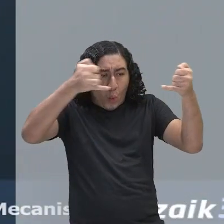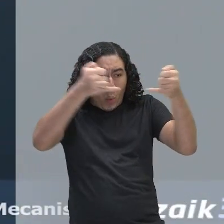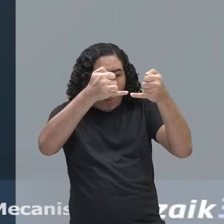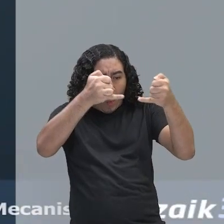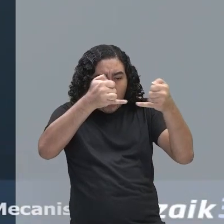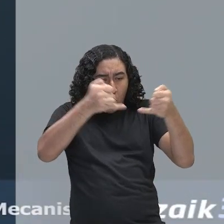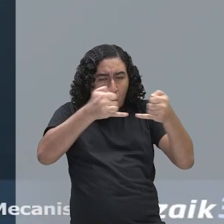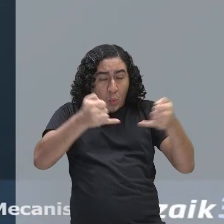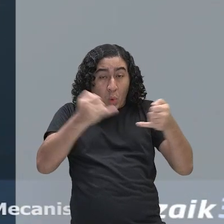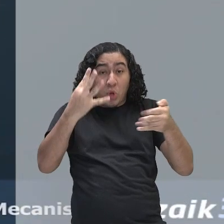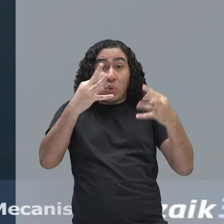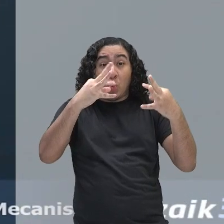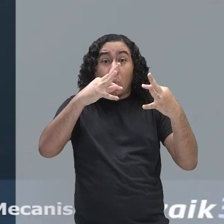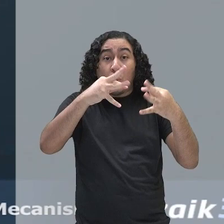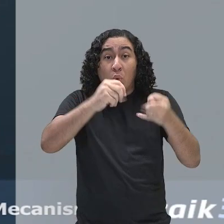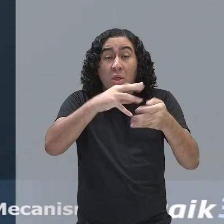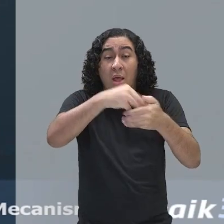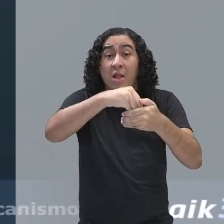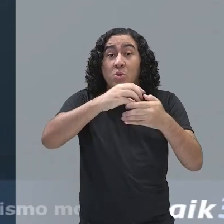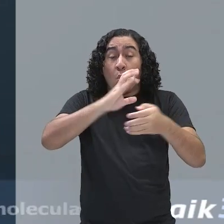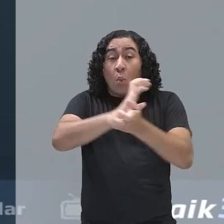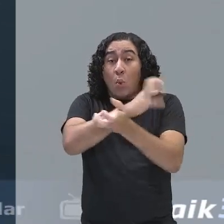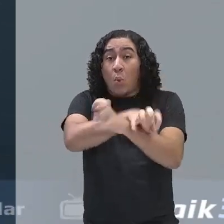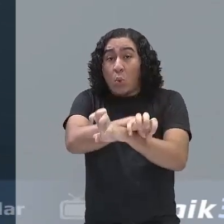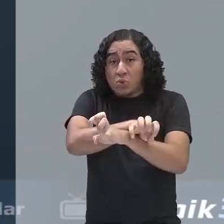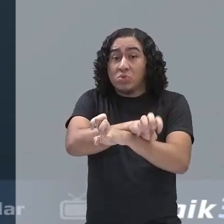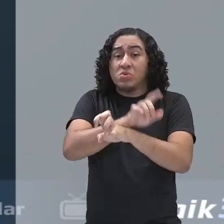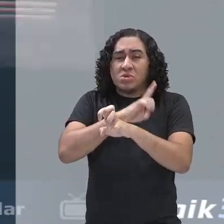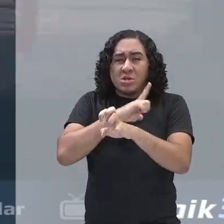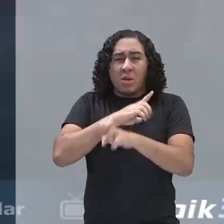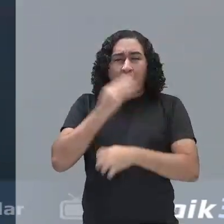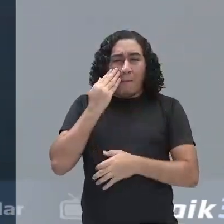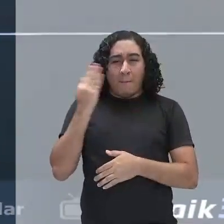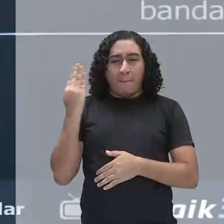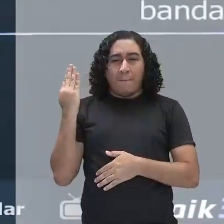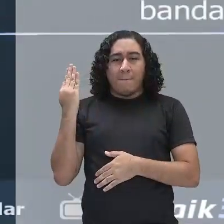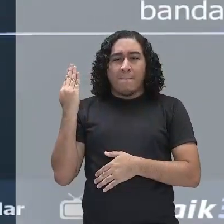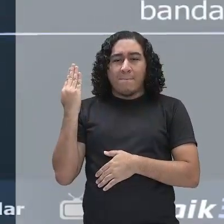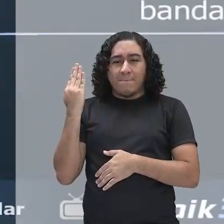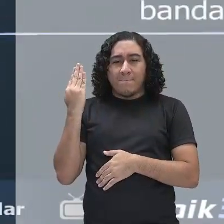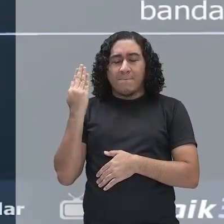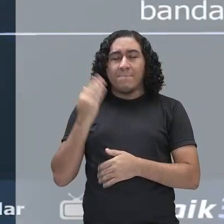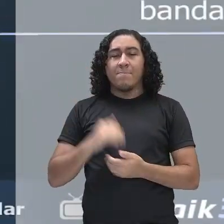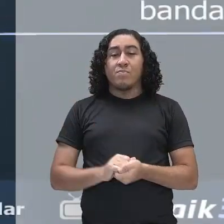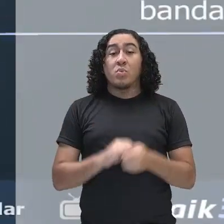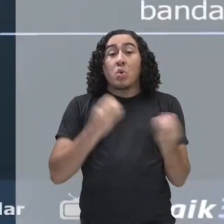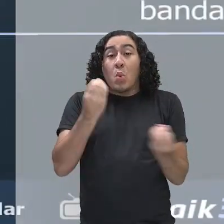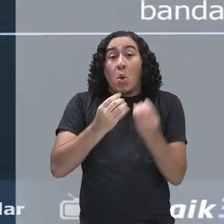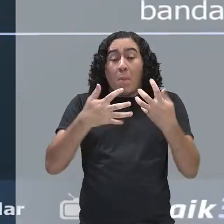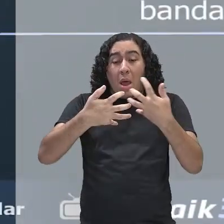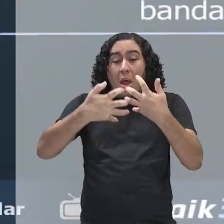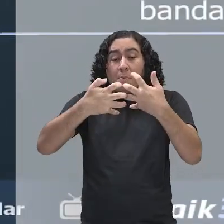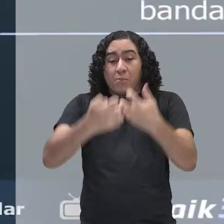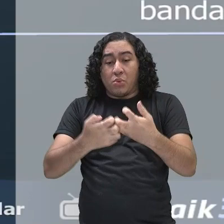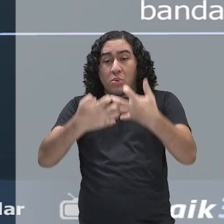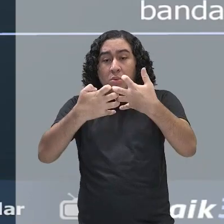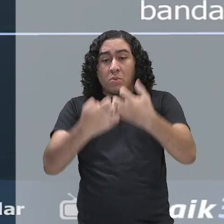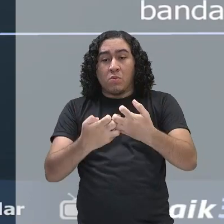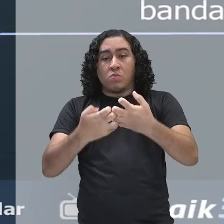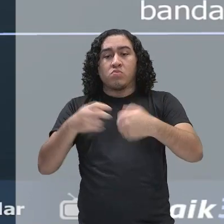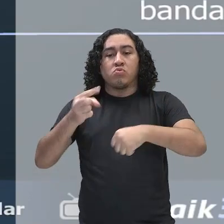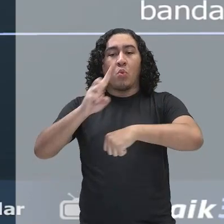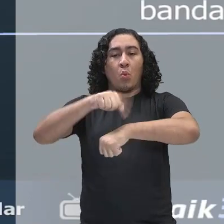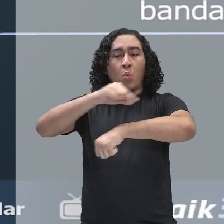muscular. Vamos entender ali essa estrutura bem profundamente, como a contração muscular acontece. E aí a